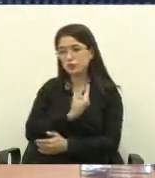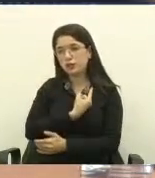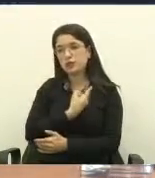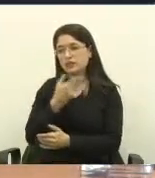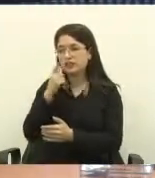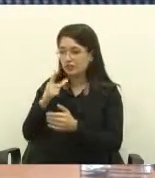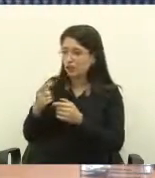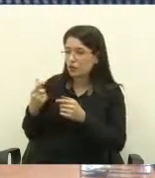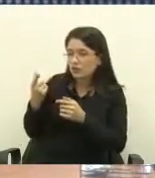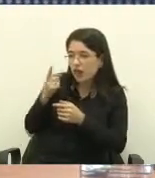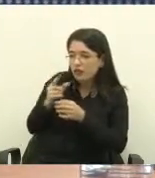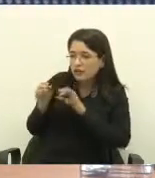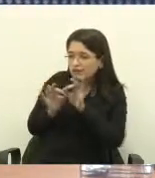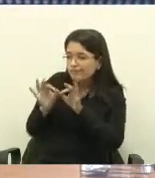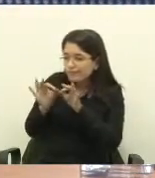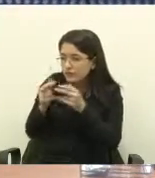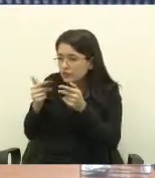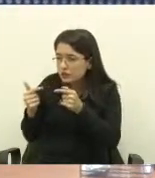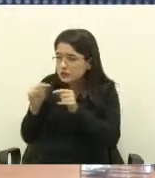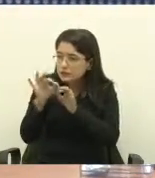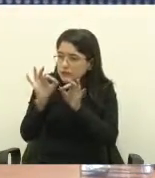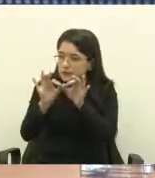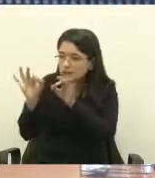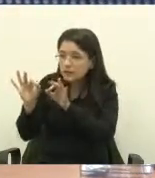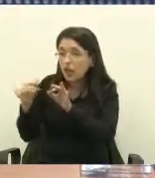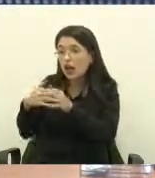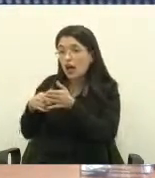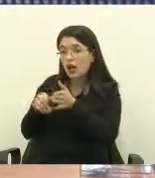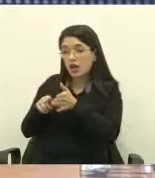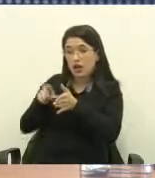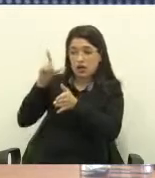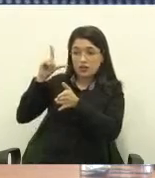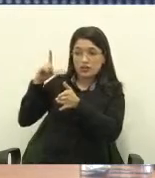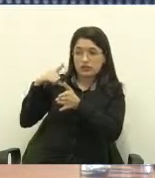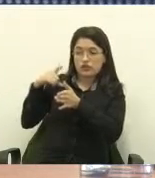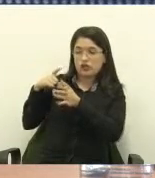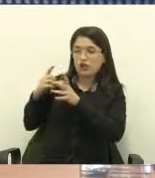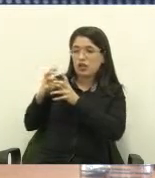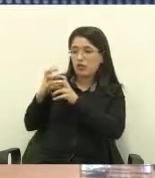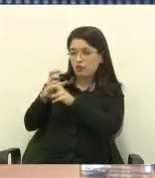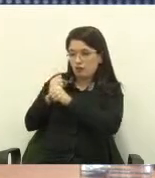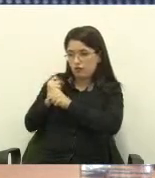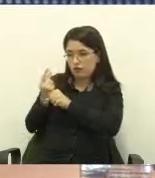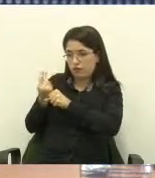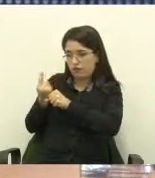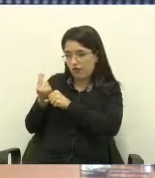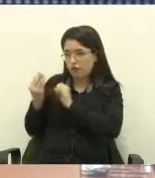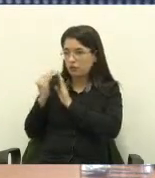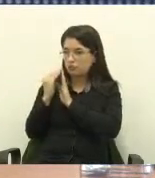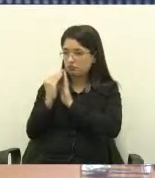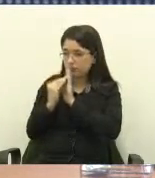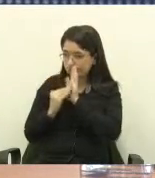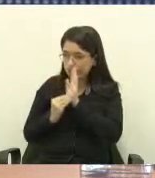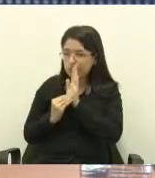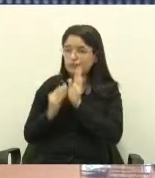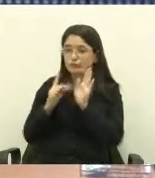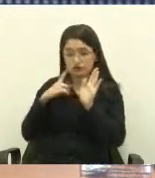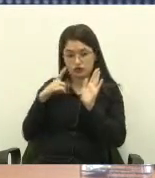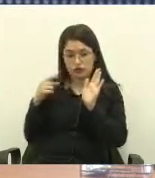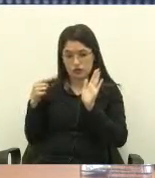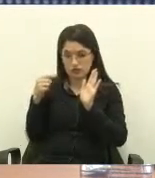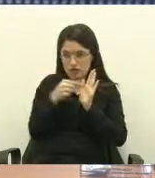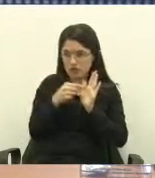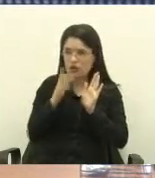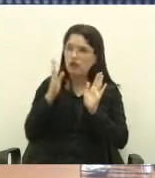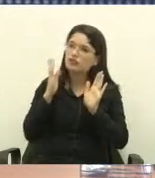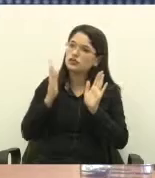encaminhamentos e justamente o que nós tínhamos orçamentariamente era esse valor. O provisionamento dentro da divisão